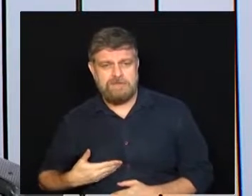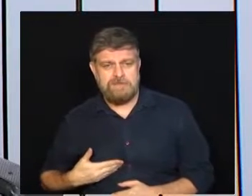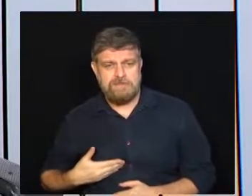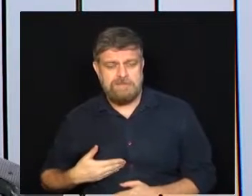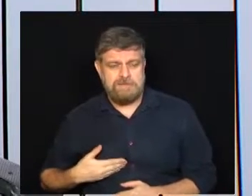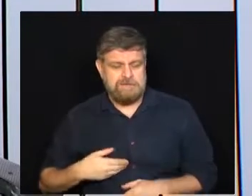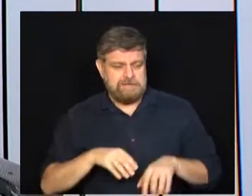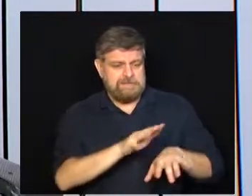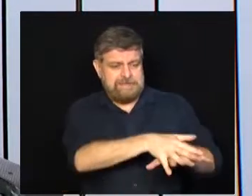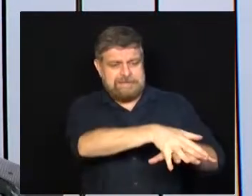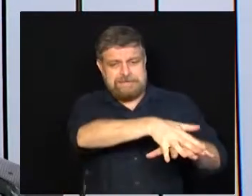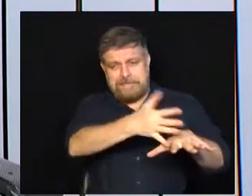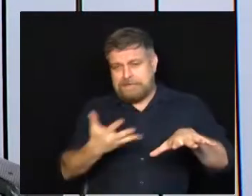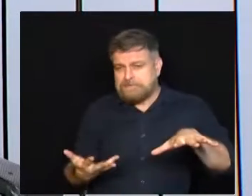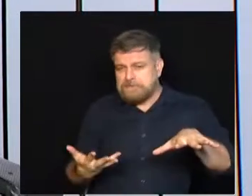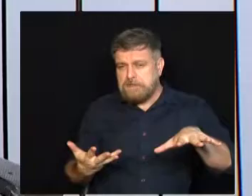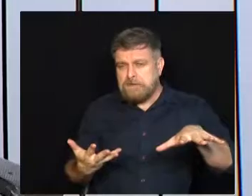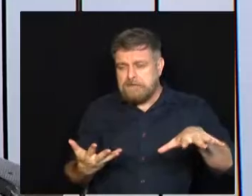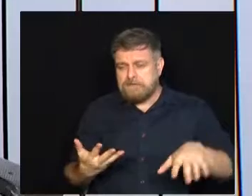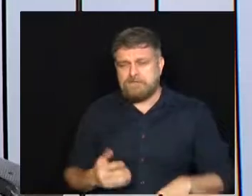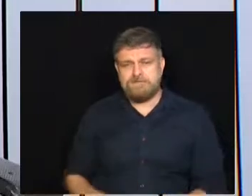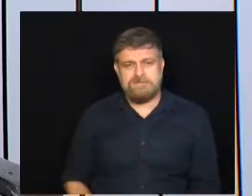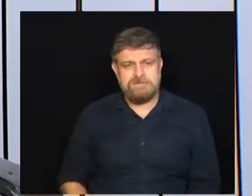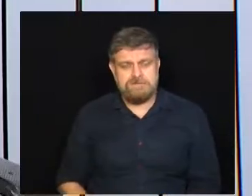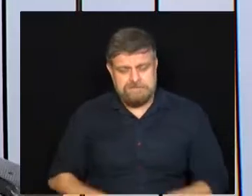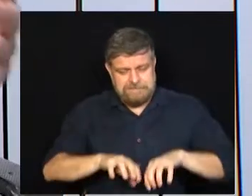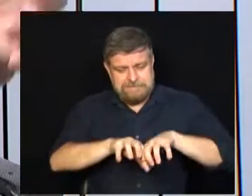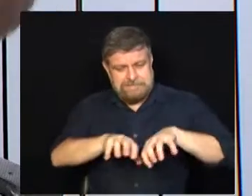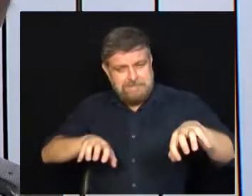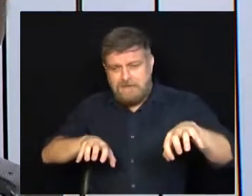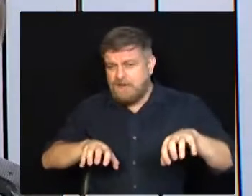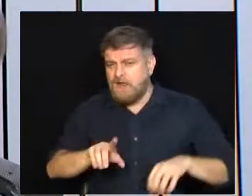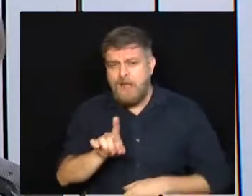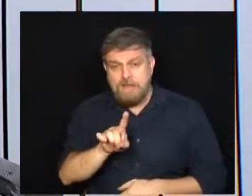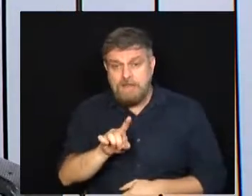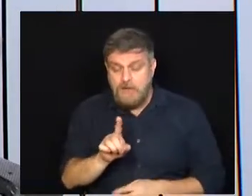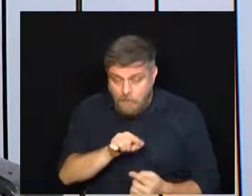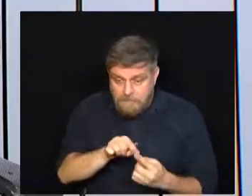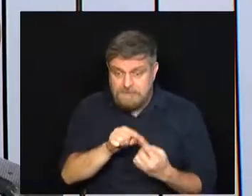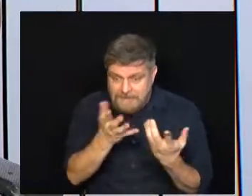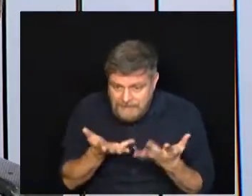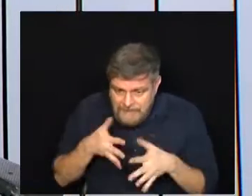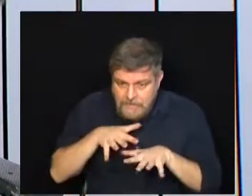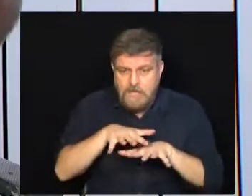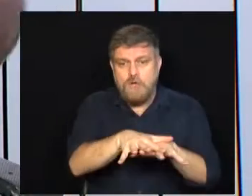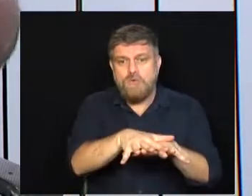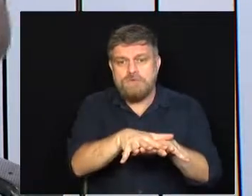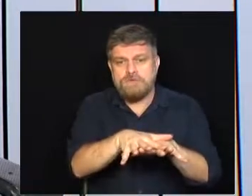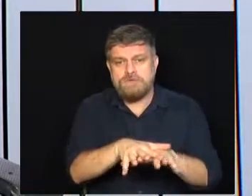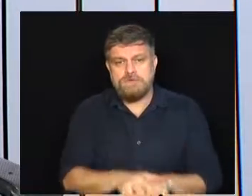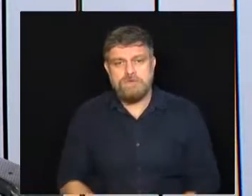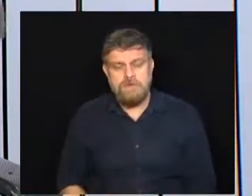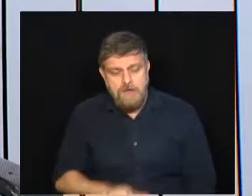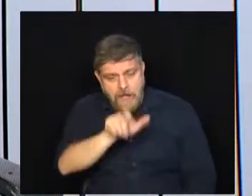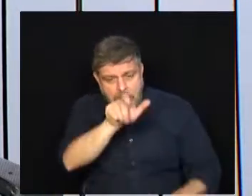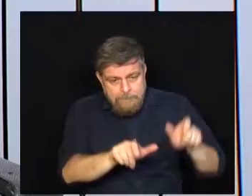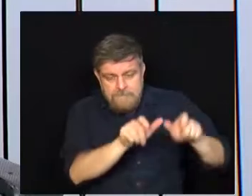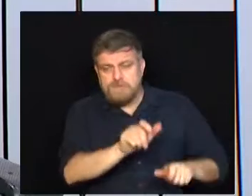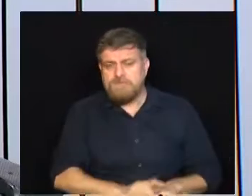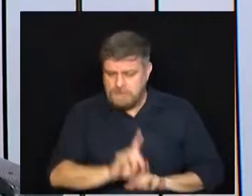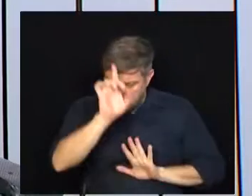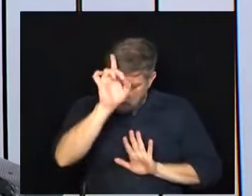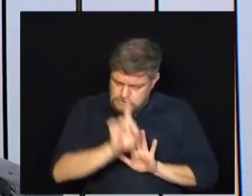isole essas pessoas. É uma situação de inclusão como sujeitas de